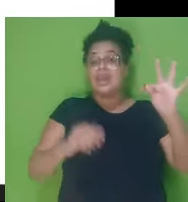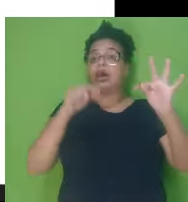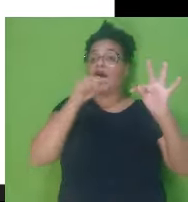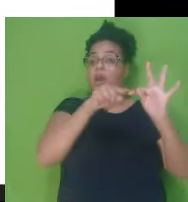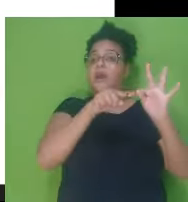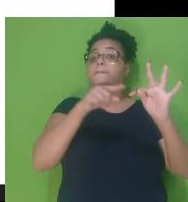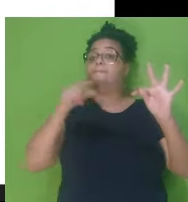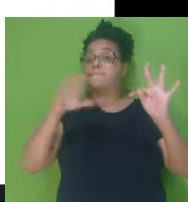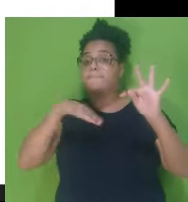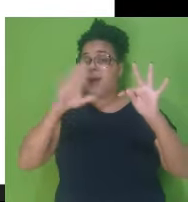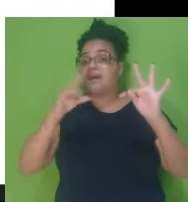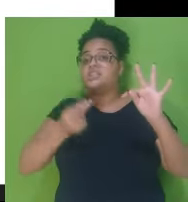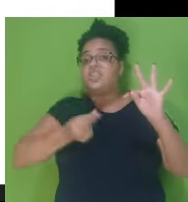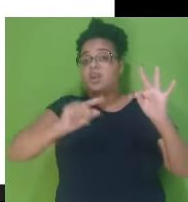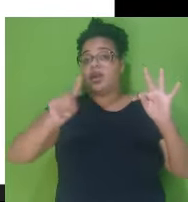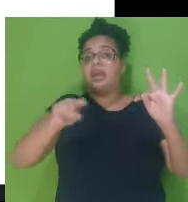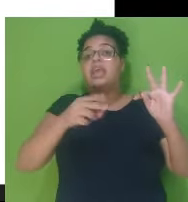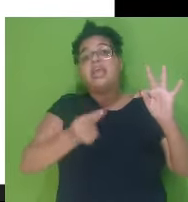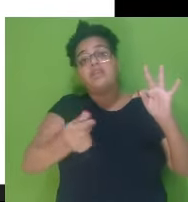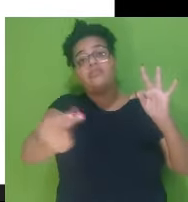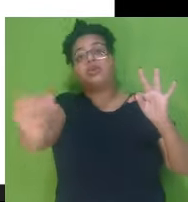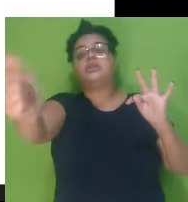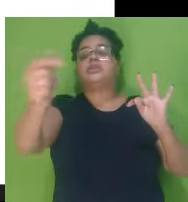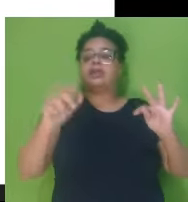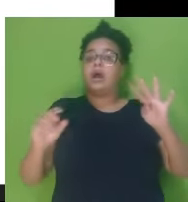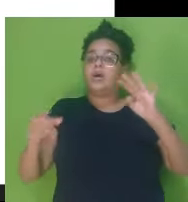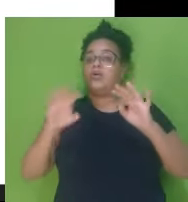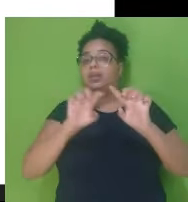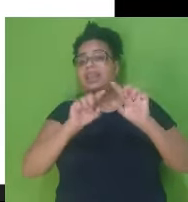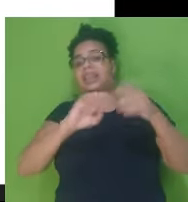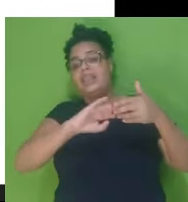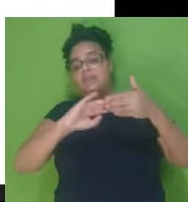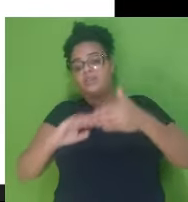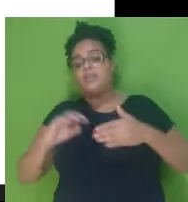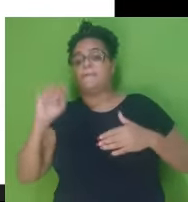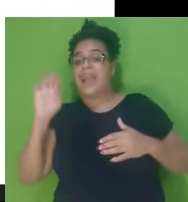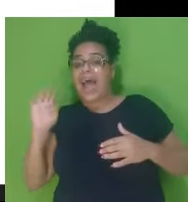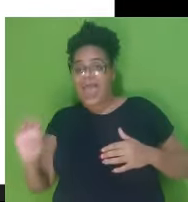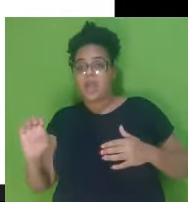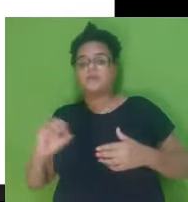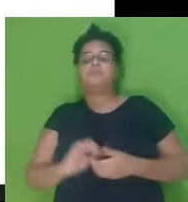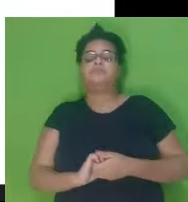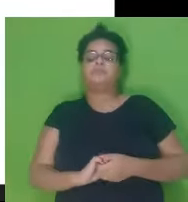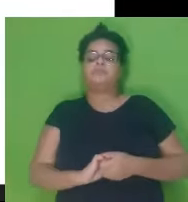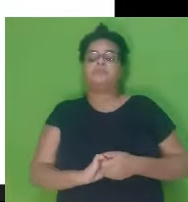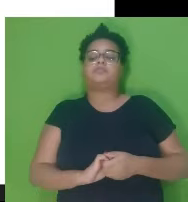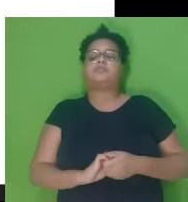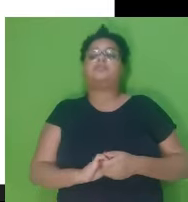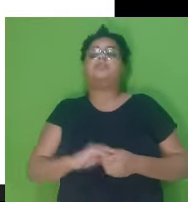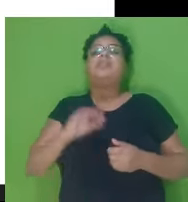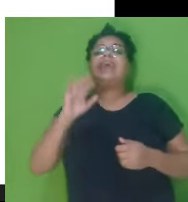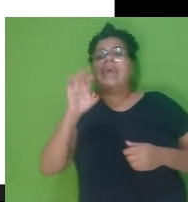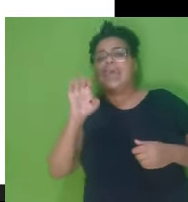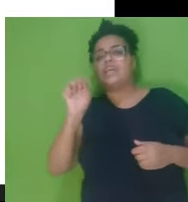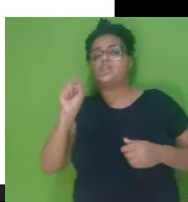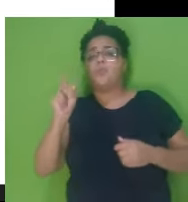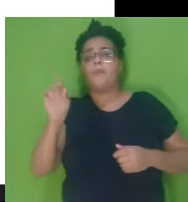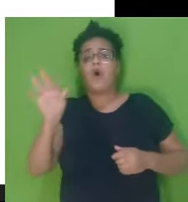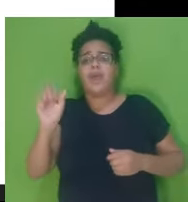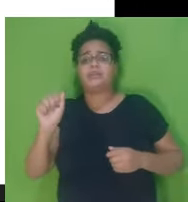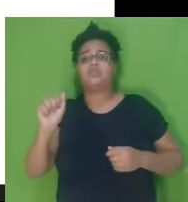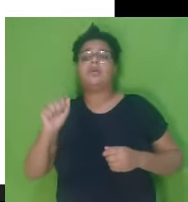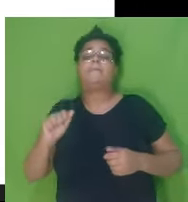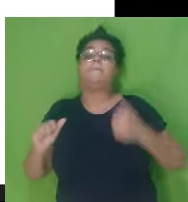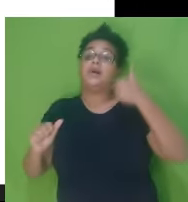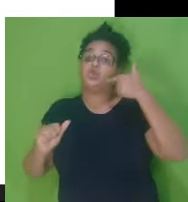com t tendendo a mais infinito. Então, isso tende para E, né, na base, e o expoente tende para 2,